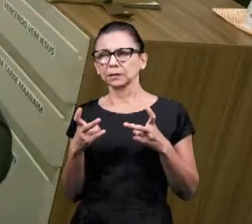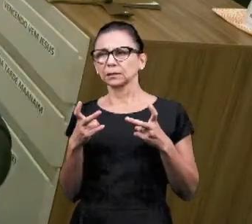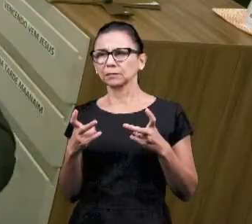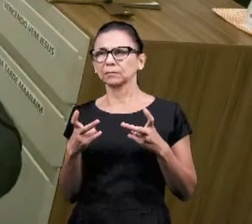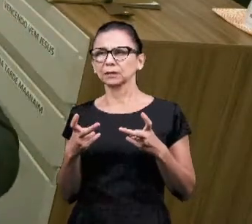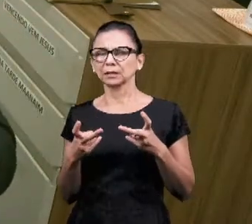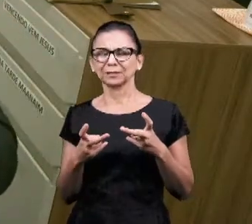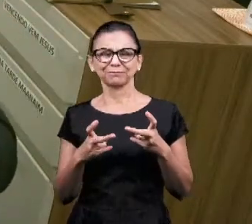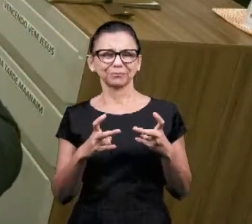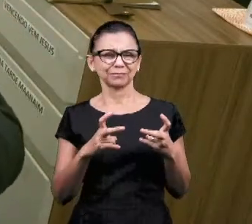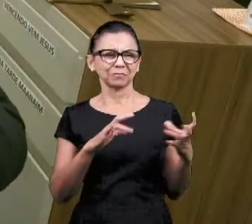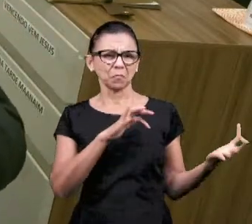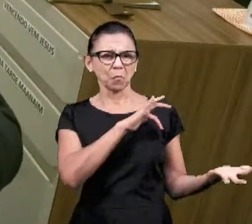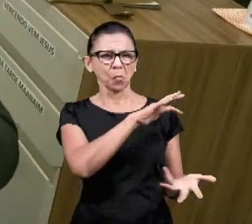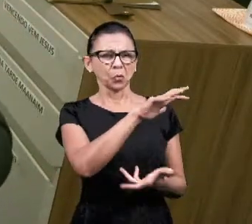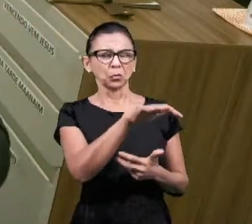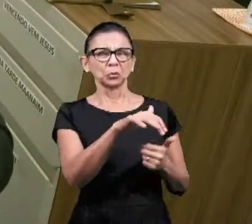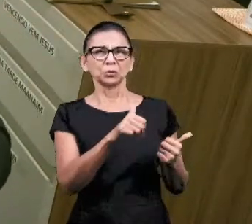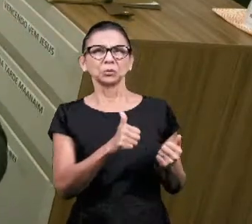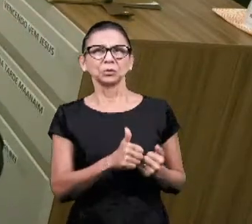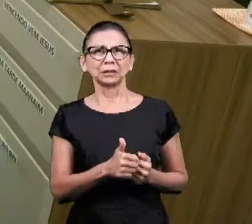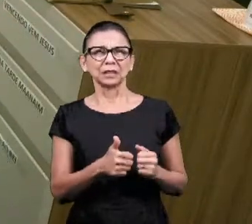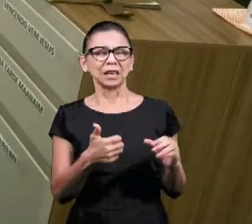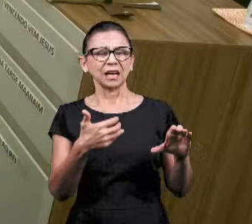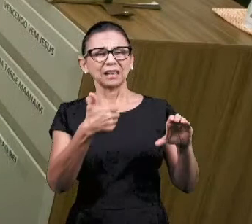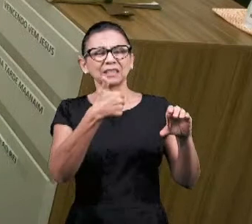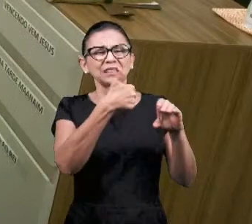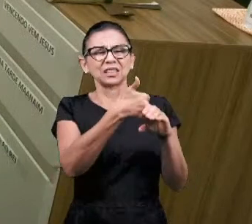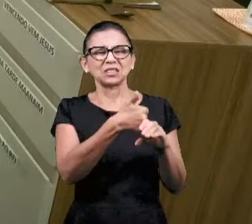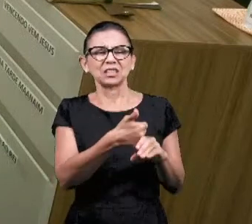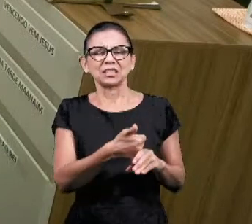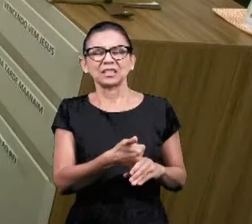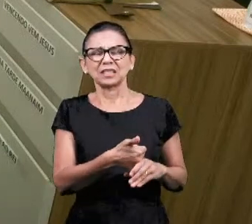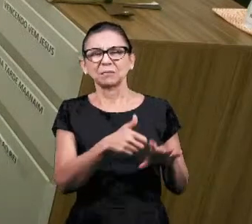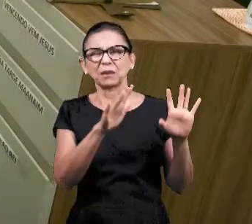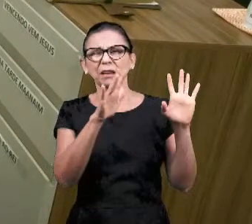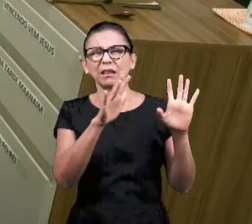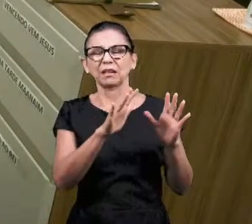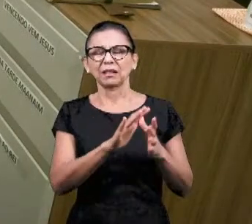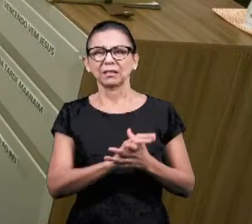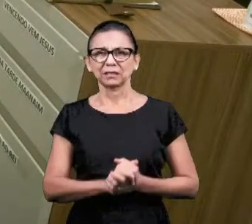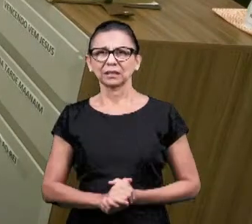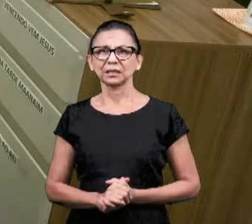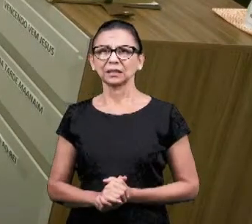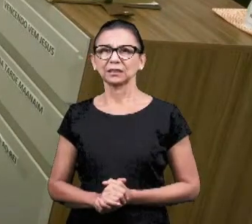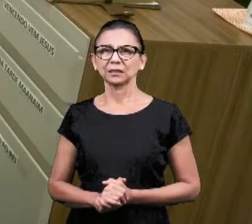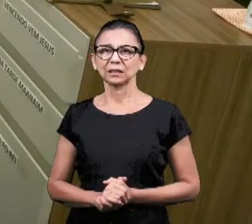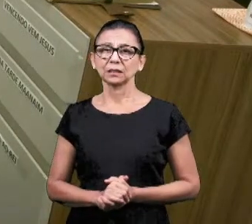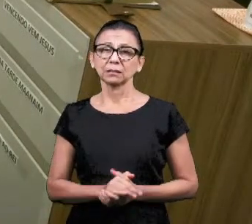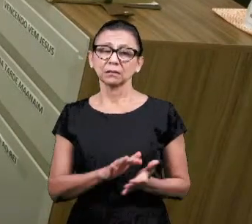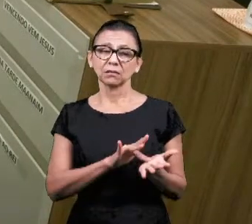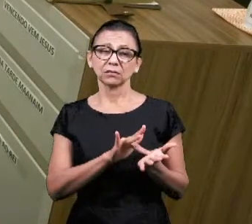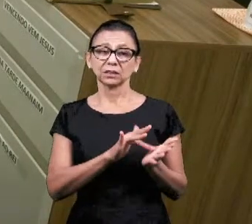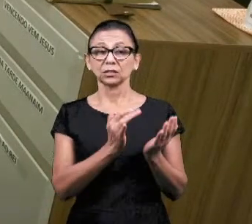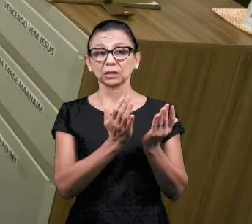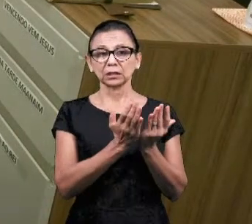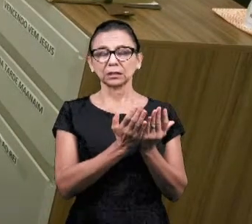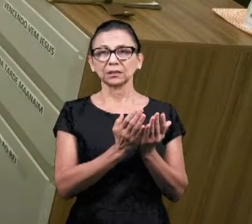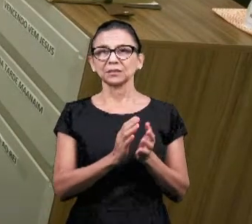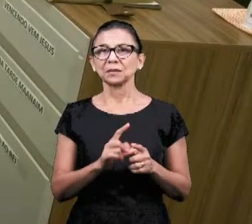assim, às vezes muita gente se diz crente, mas em 1977, pastor, para um jovem se